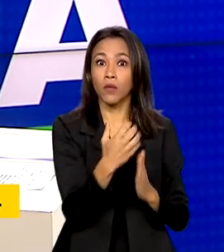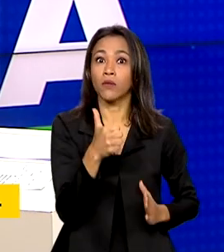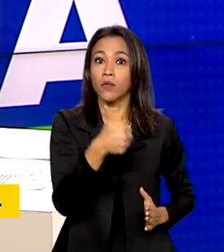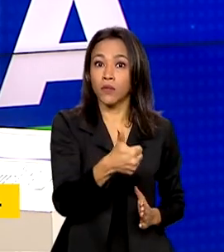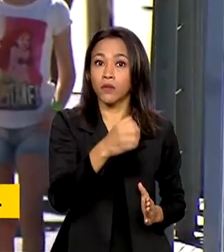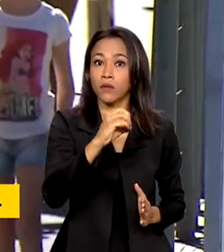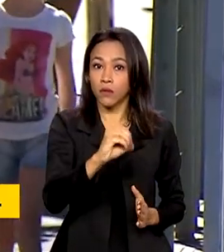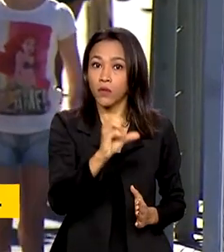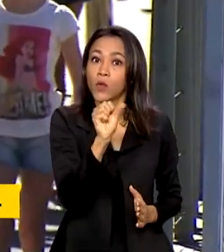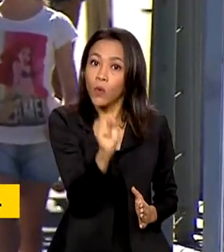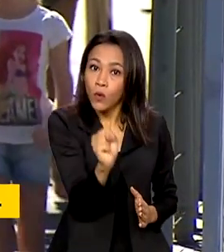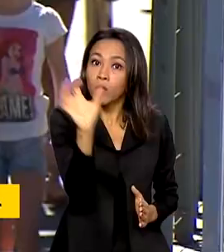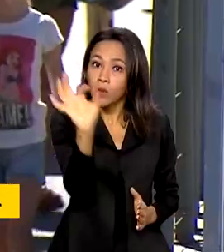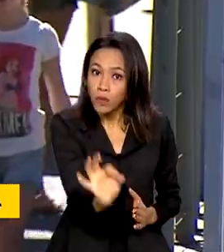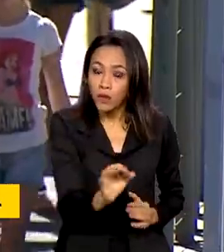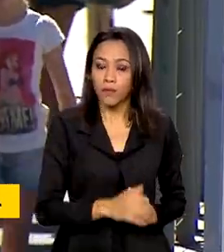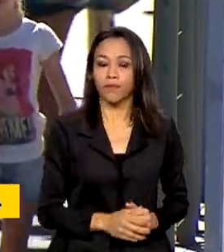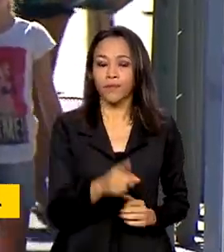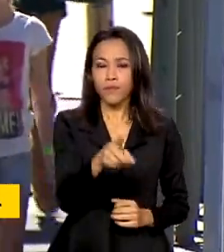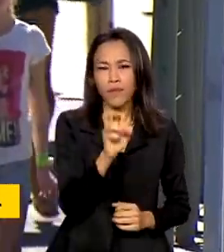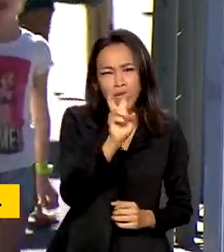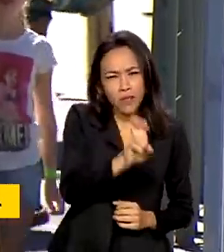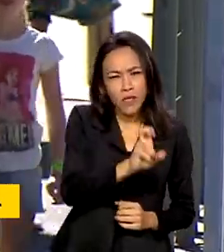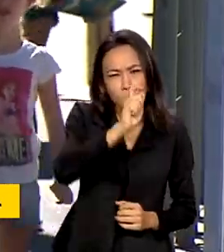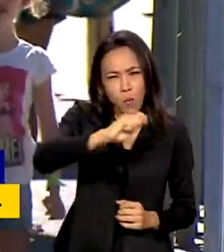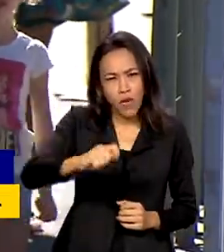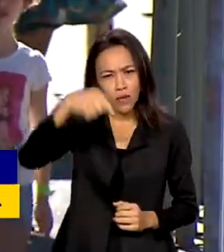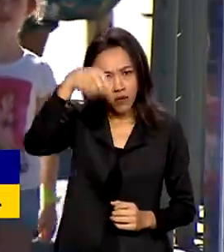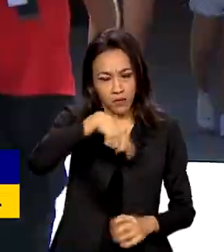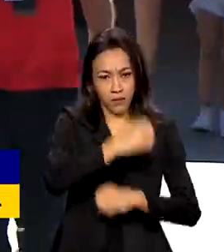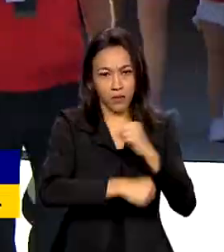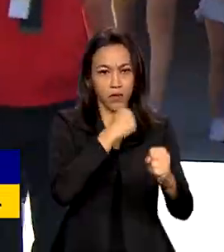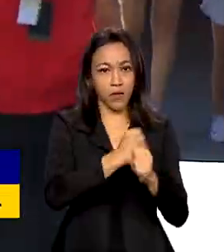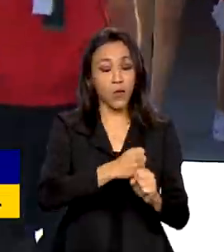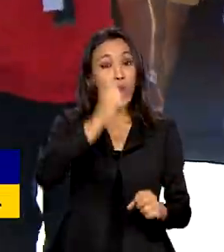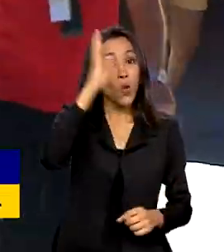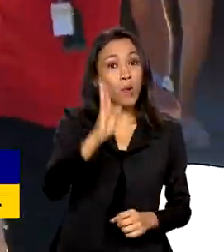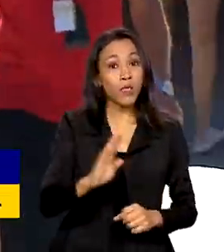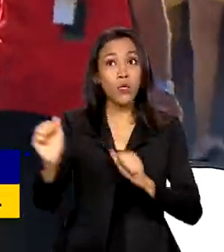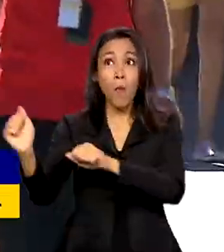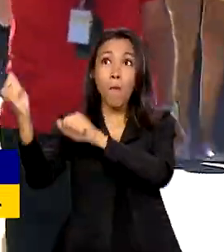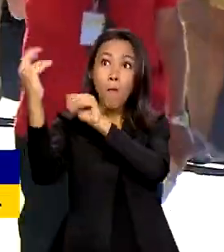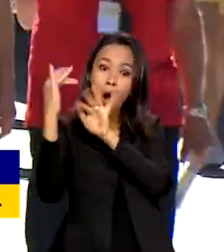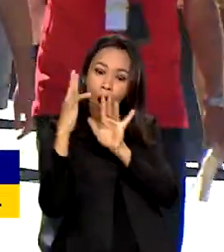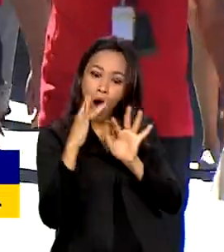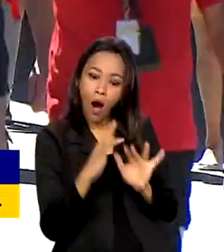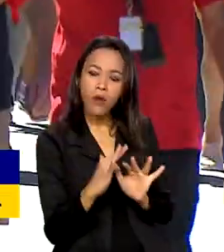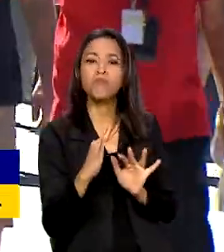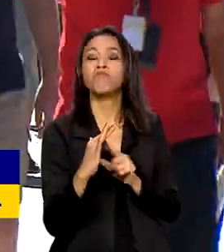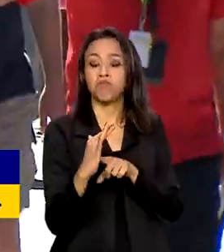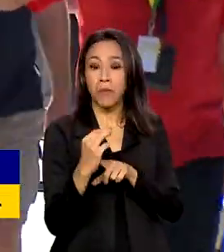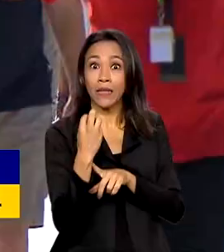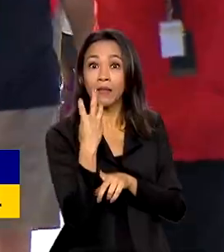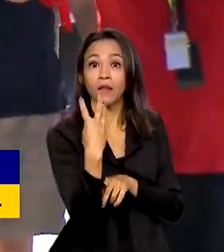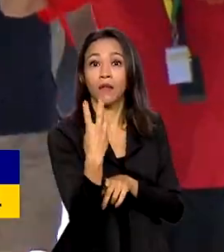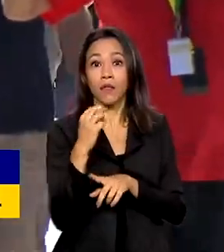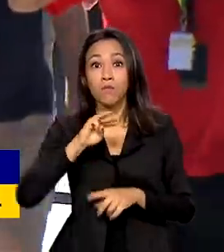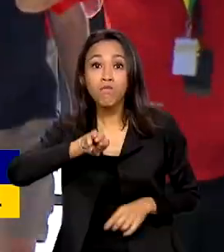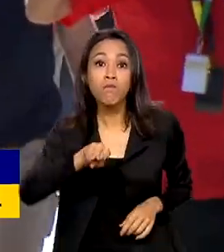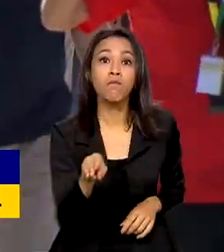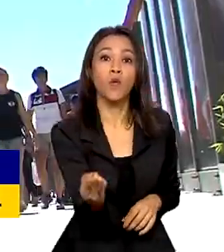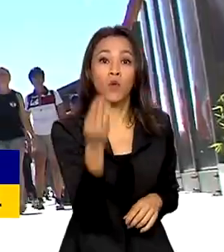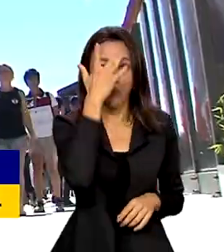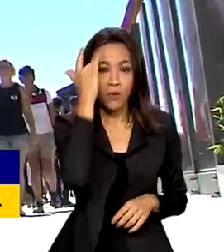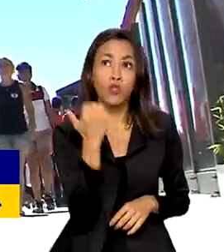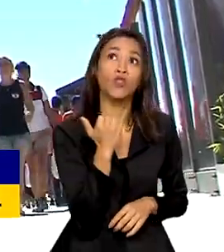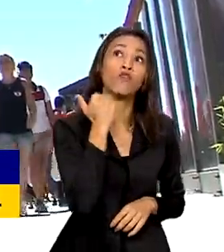108%. Nos 5 primeiros meses do ano, o Brasil já recebeu quase 3 milhões de turistas